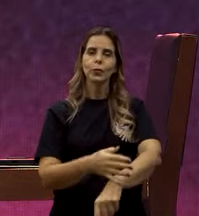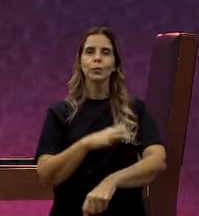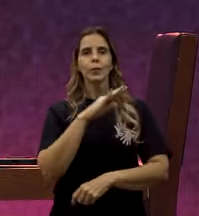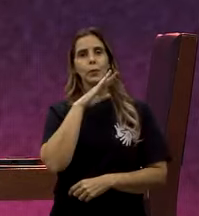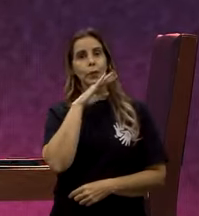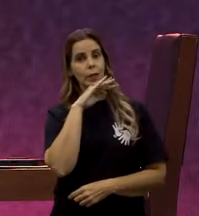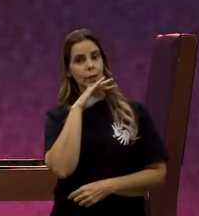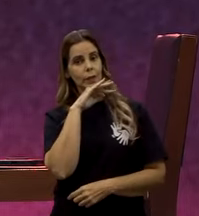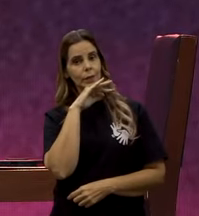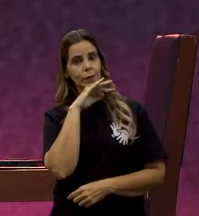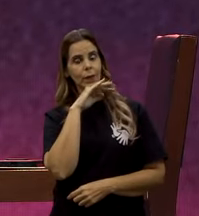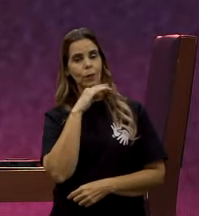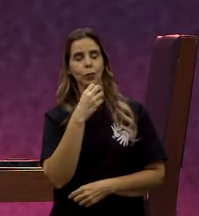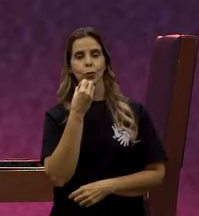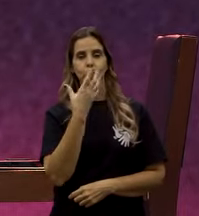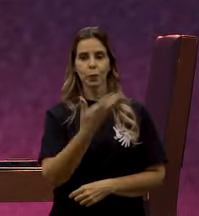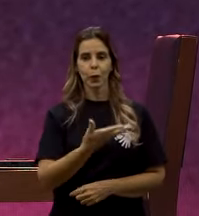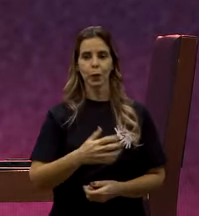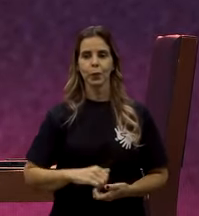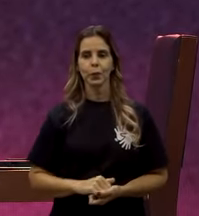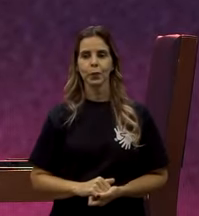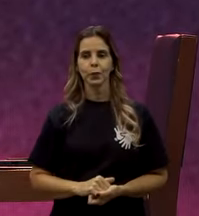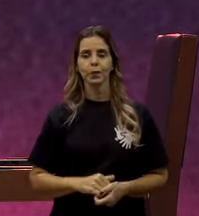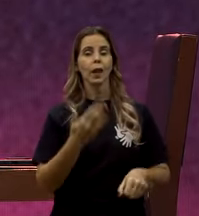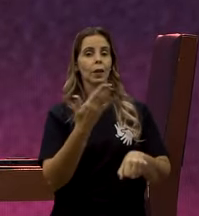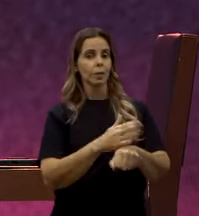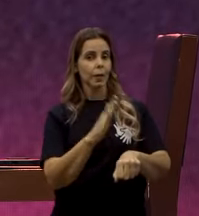Ah eu vou pregar agora